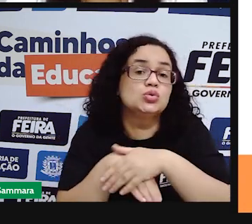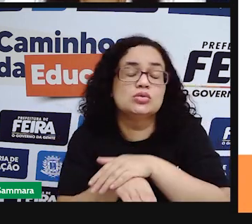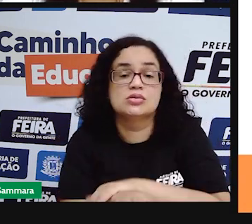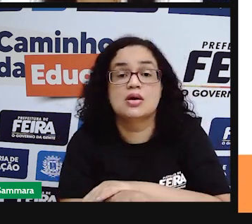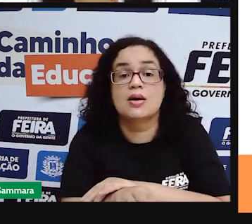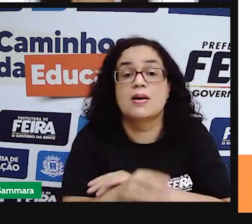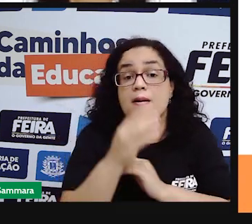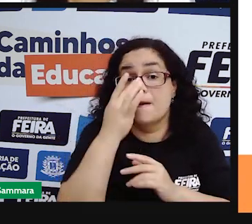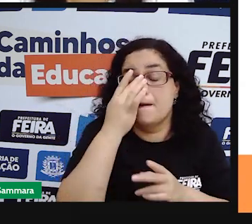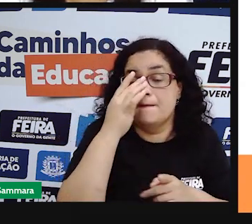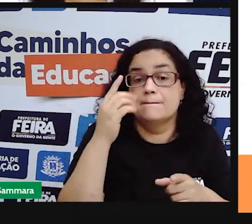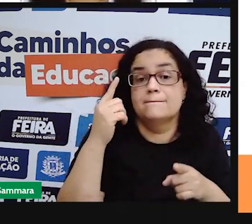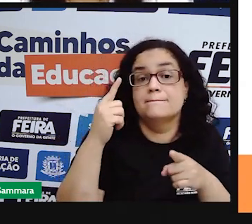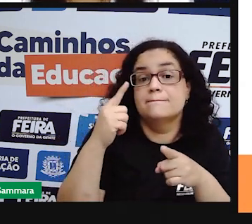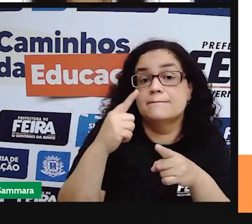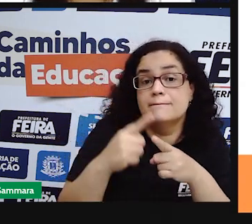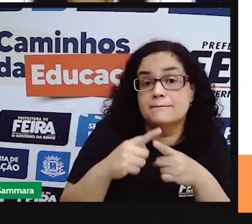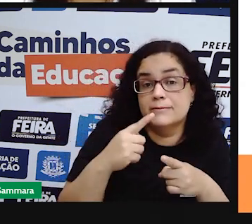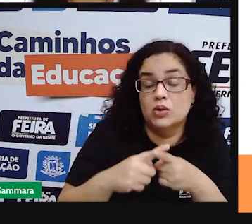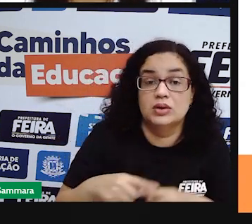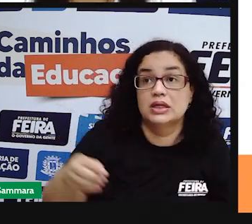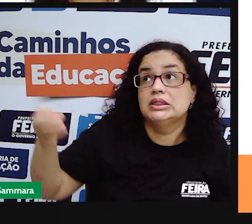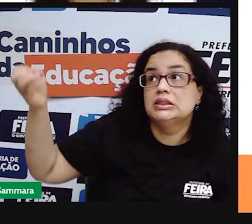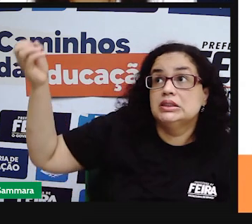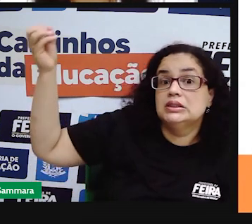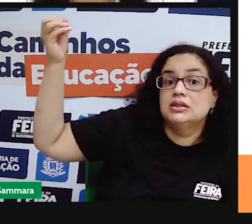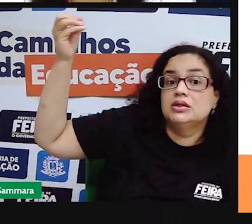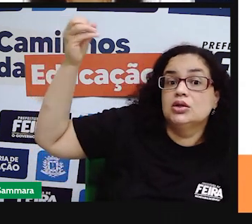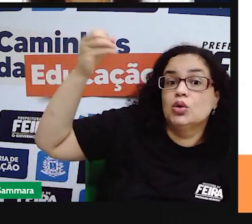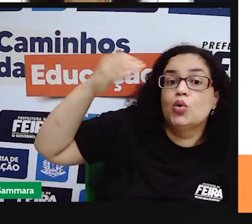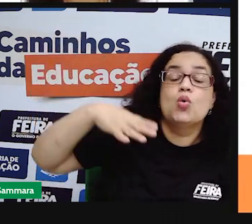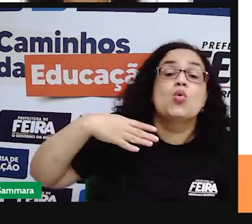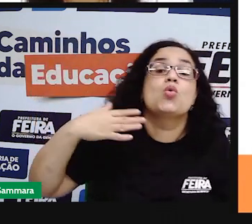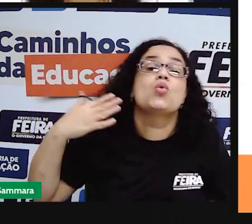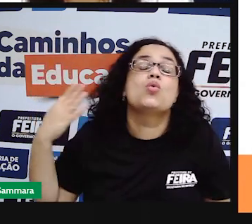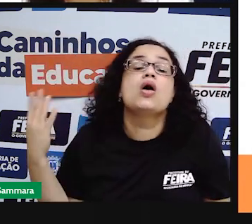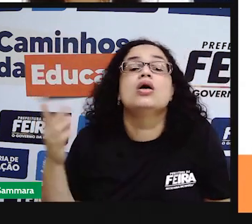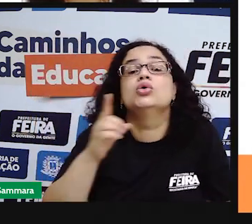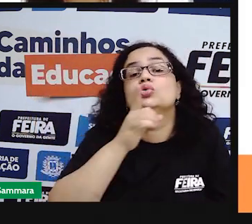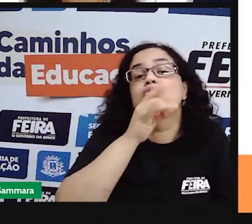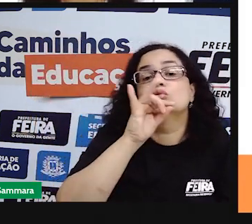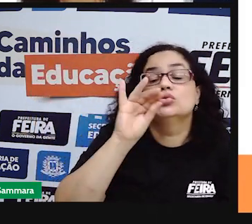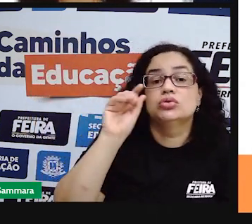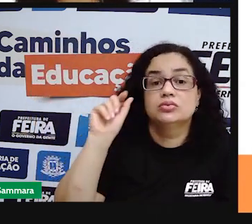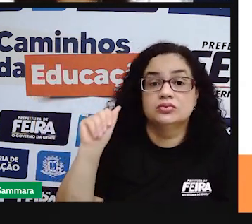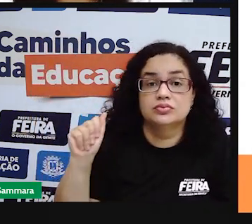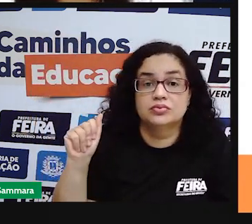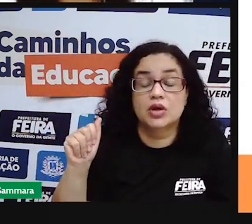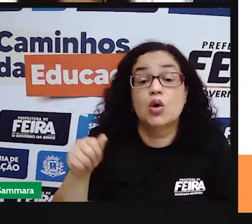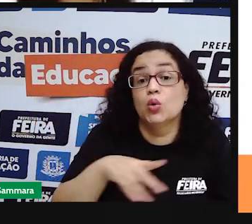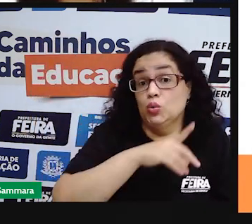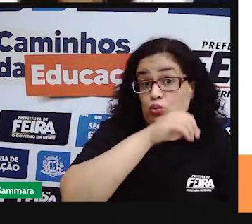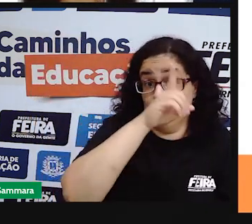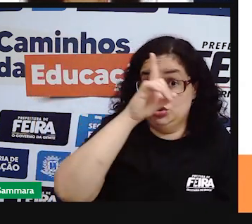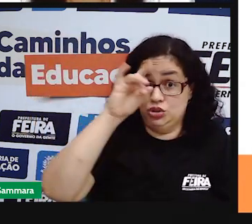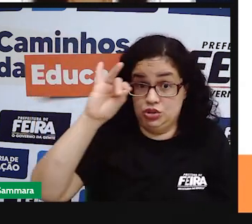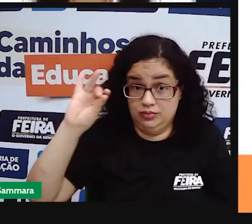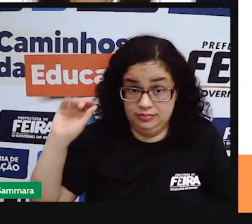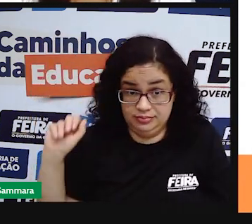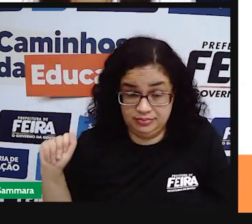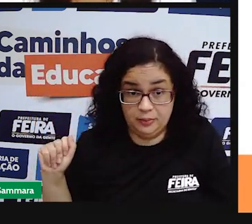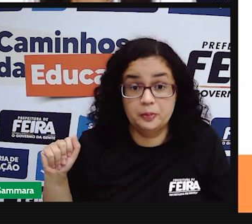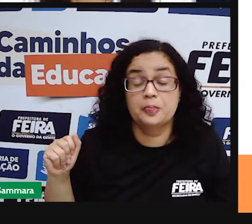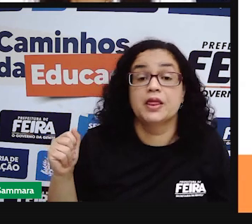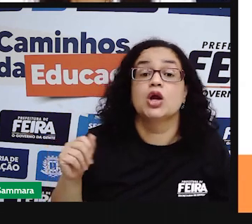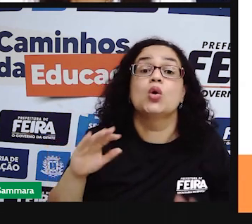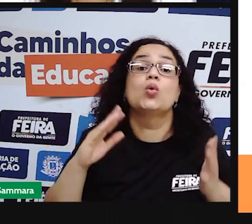quê? Quando está iluminado, a gente está se referindo a qual período do dia? O dia, não é? E